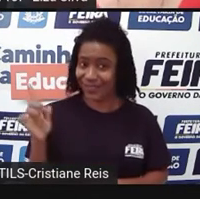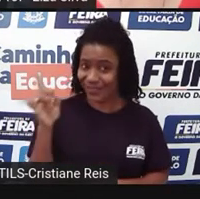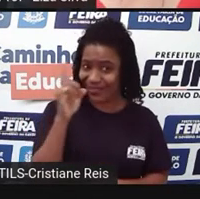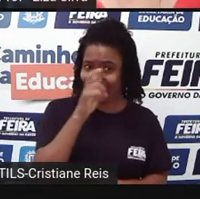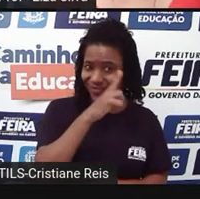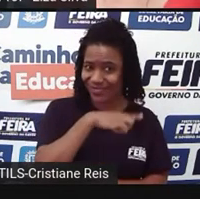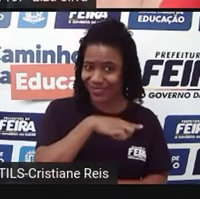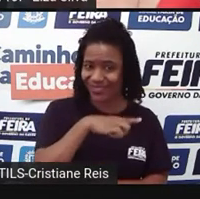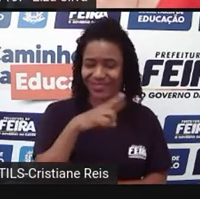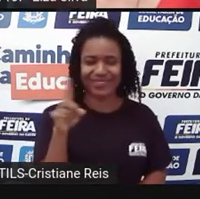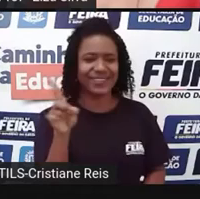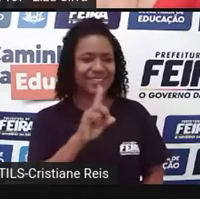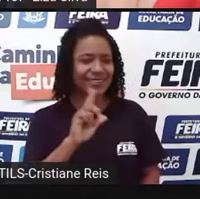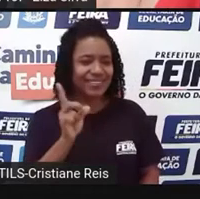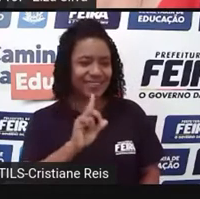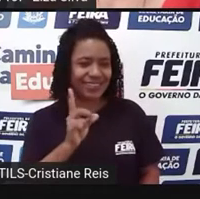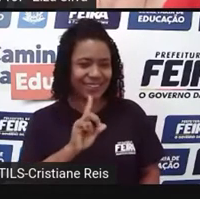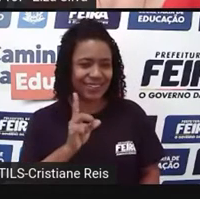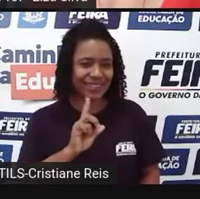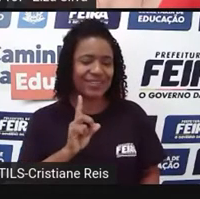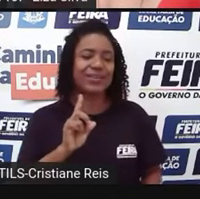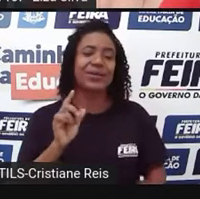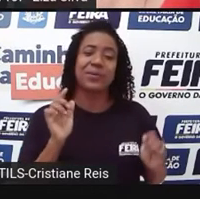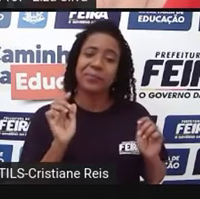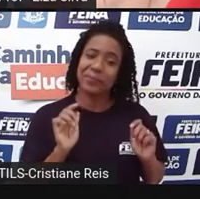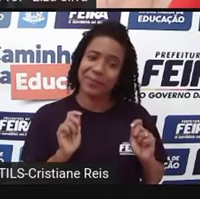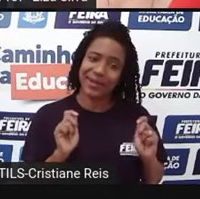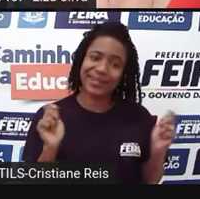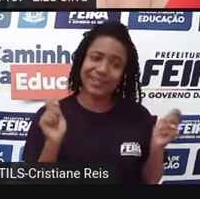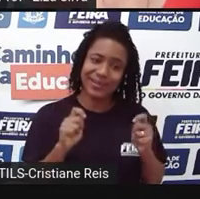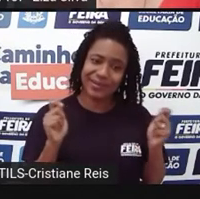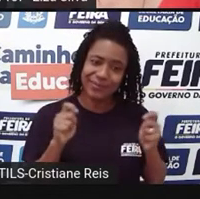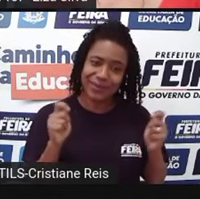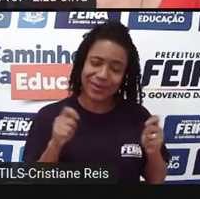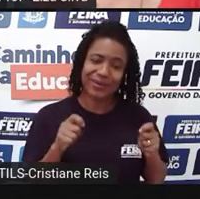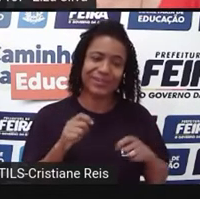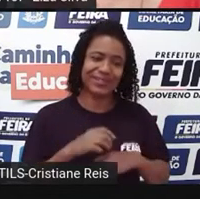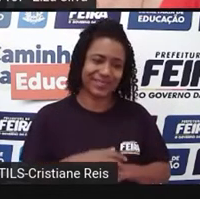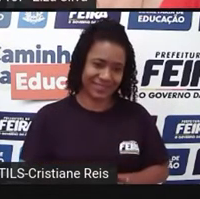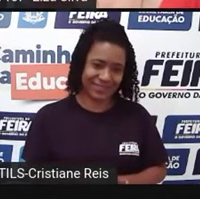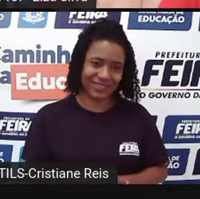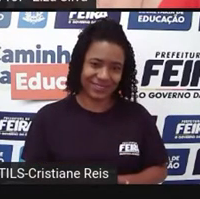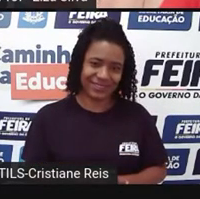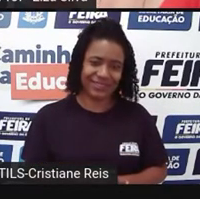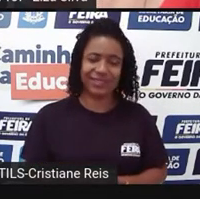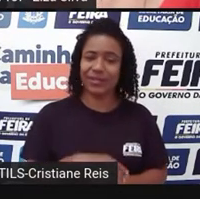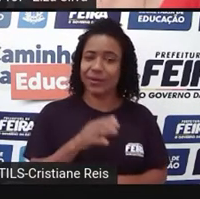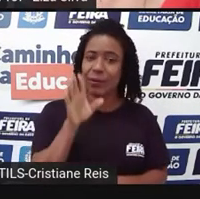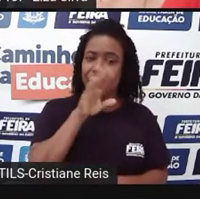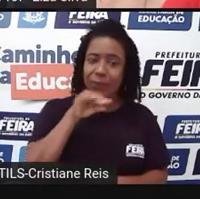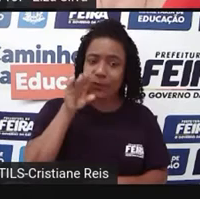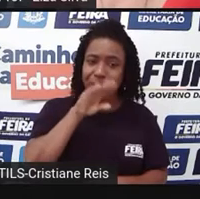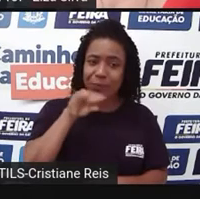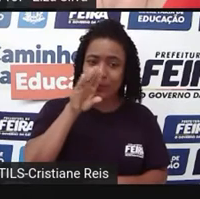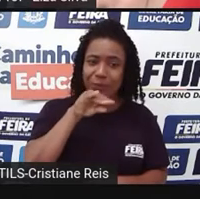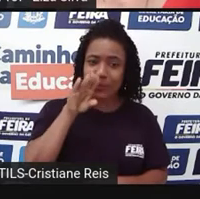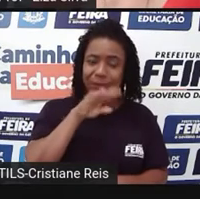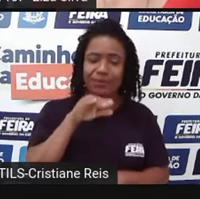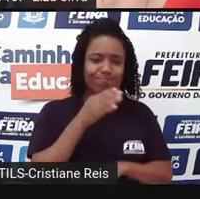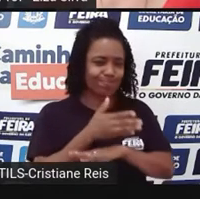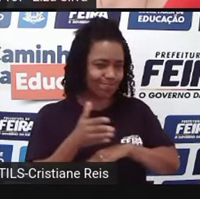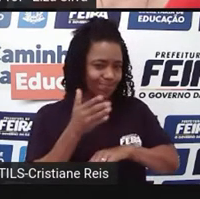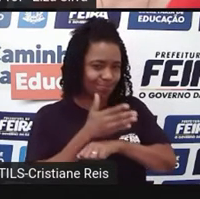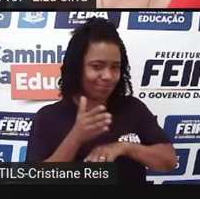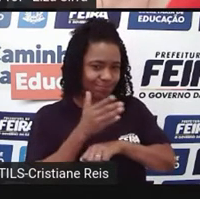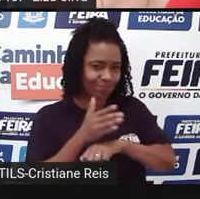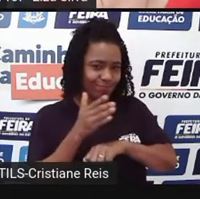difícil aprender os números ordinais Mas é claro que no que diz respeito a pronúncia a gente precisa praticar um pouquinho